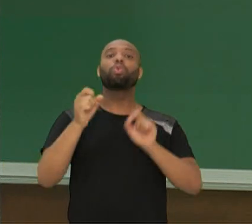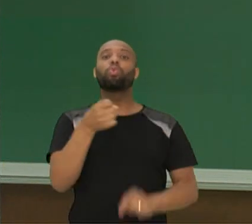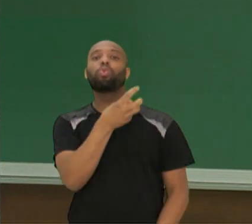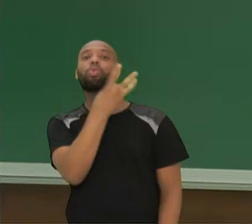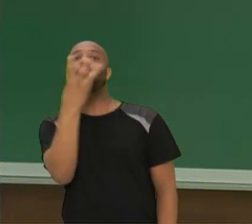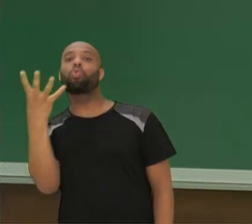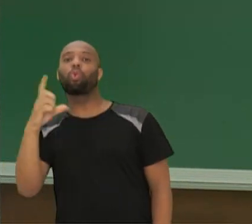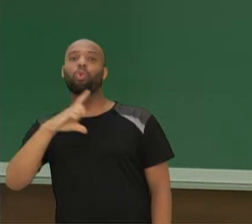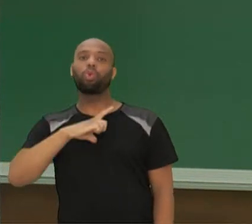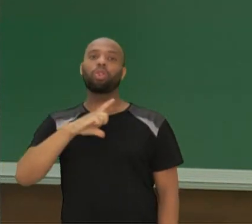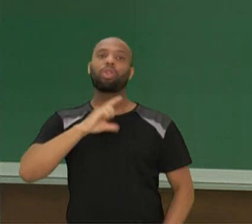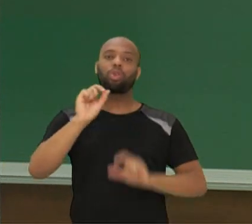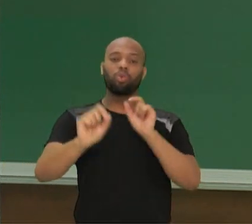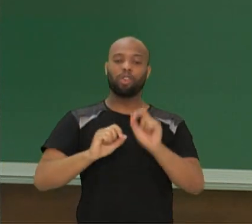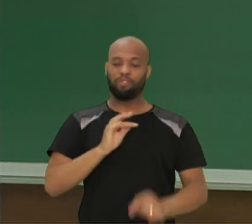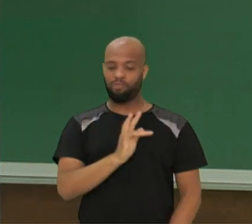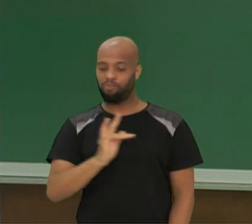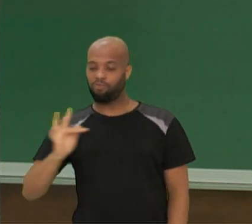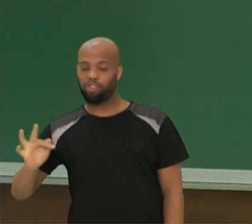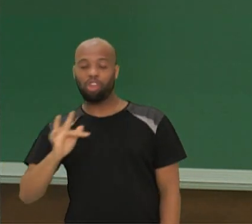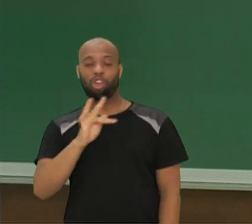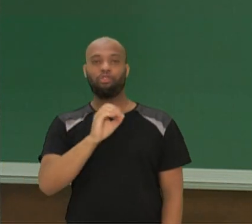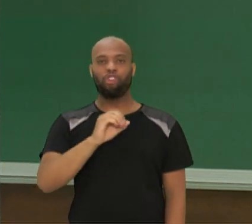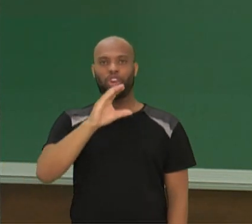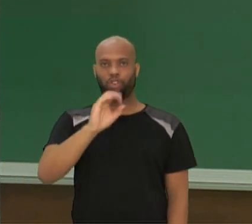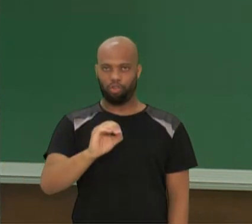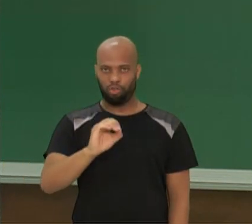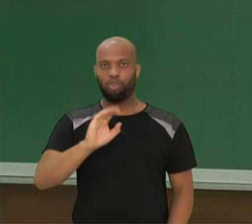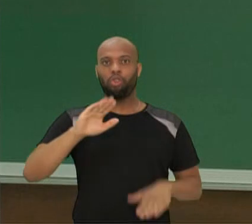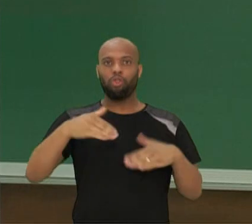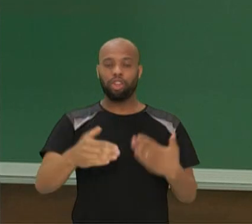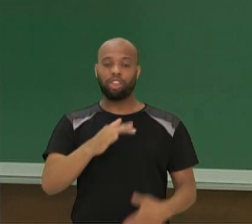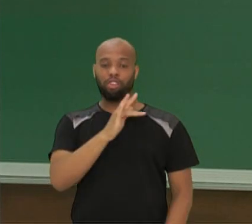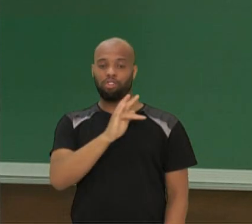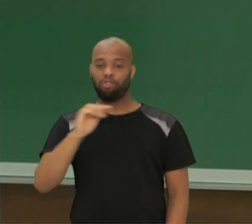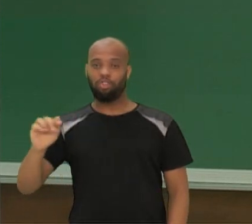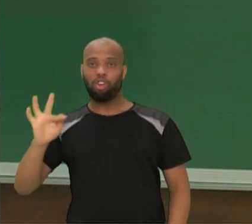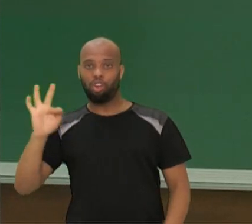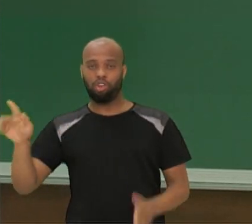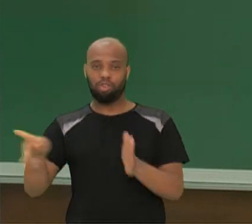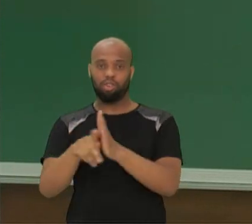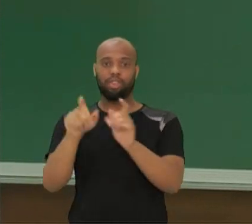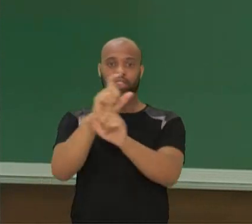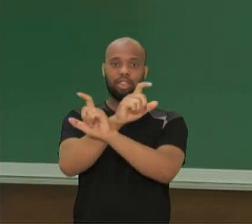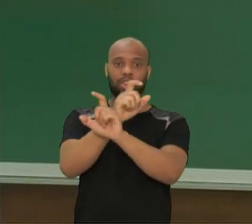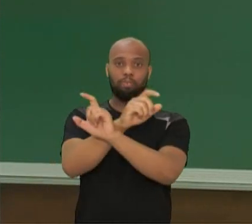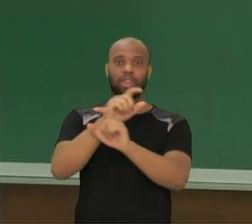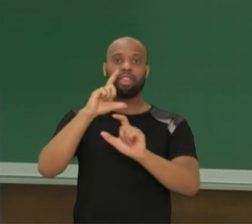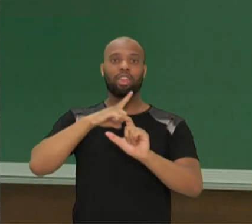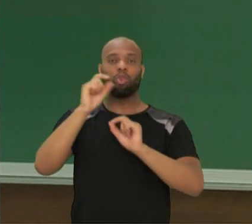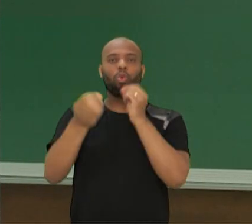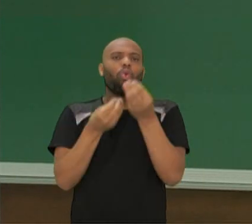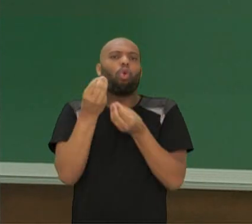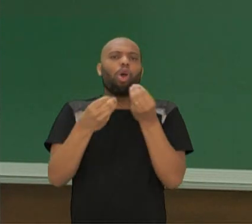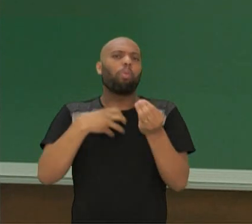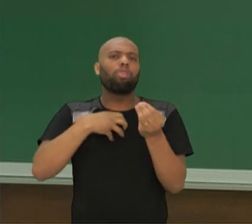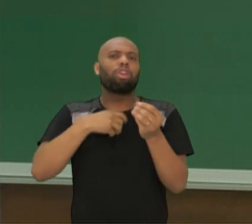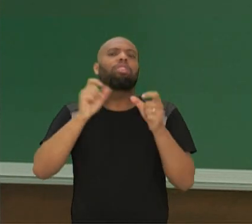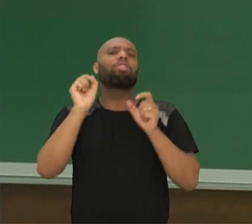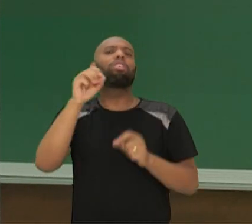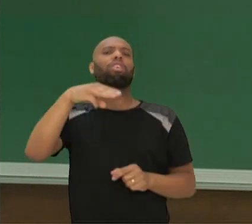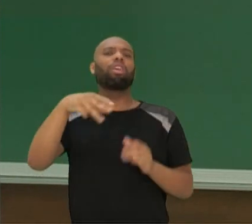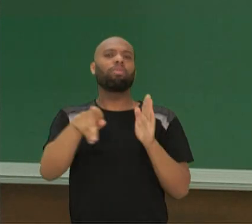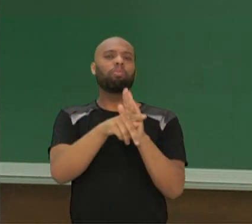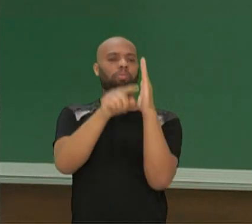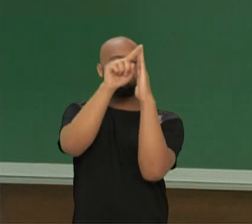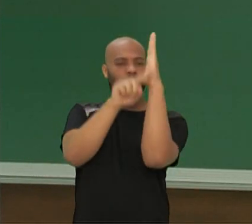as coordenadas dos focos? Então, os focos da hipérbole estão sobre o eixo Y. Como que eu sei que estão sobre o eixo